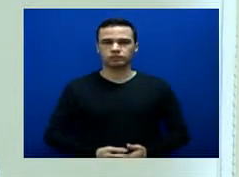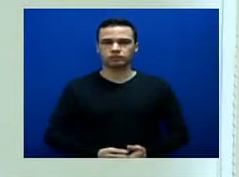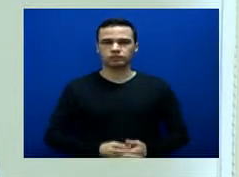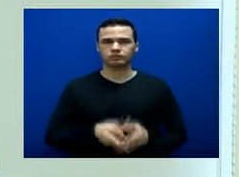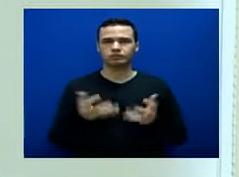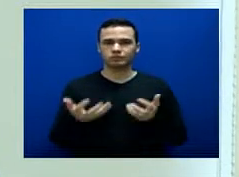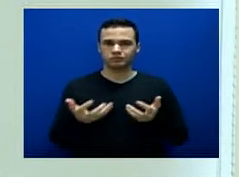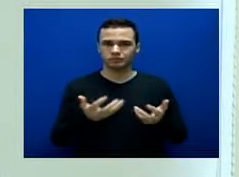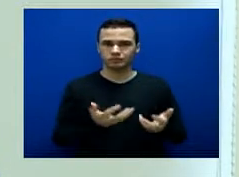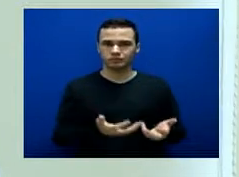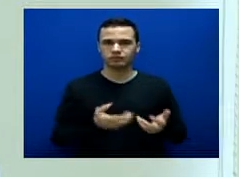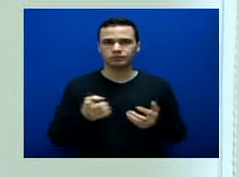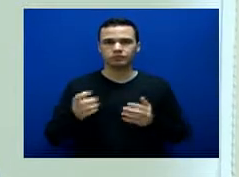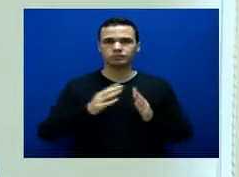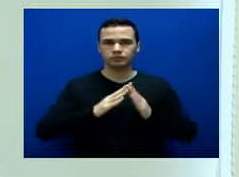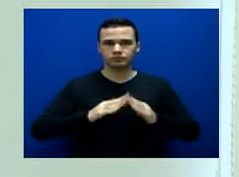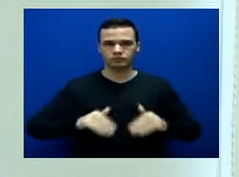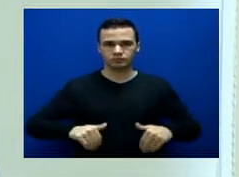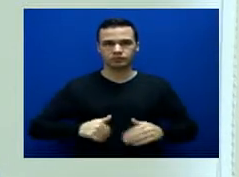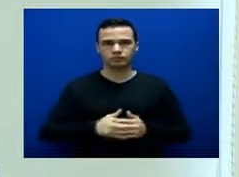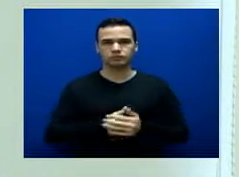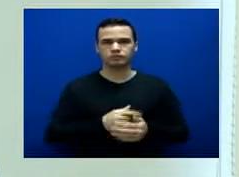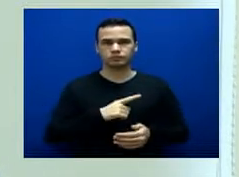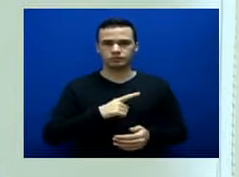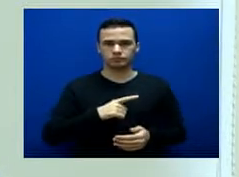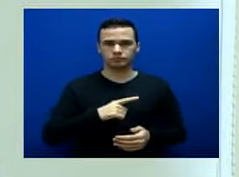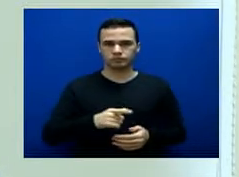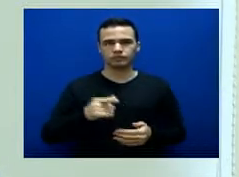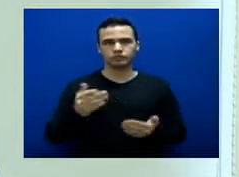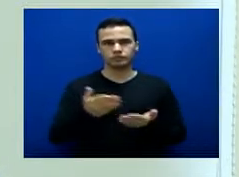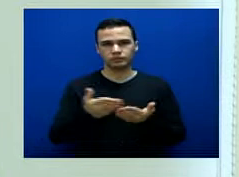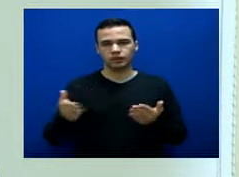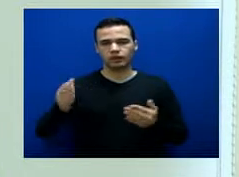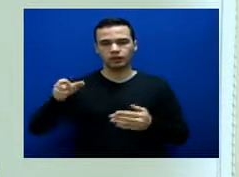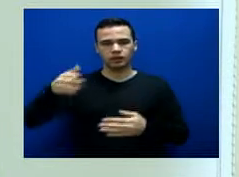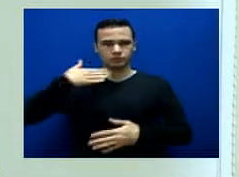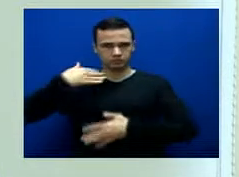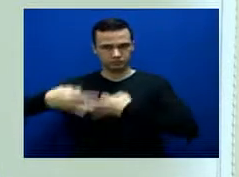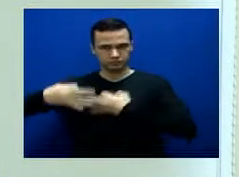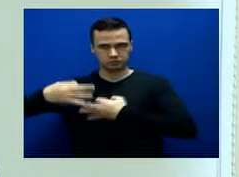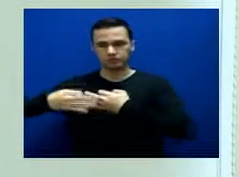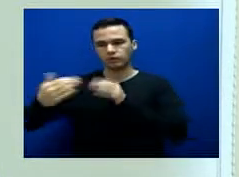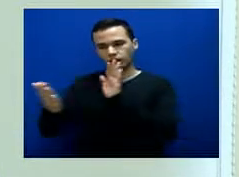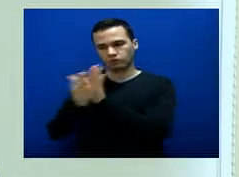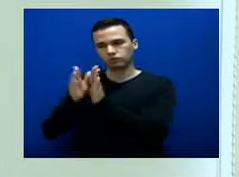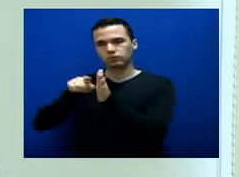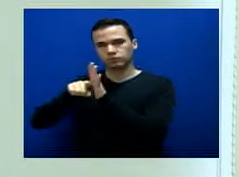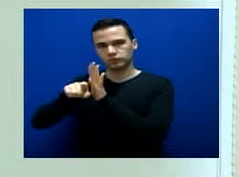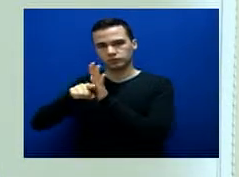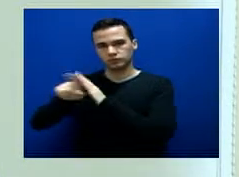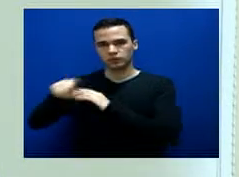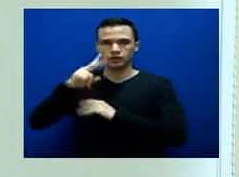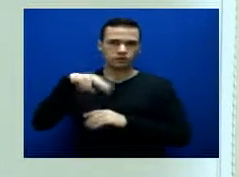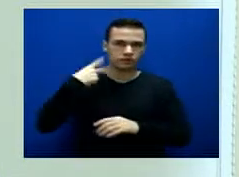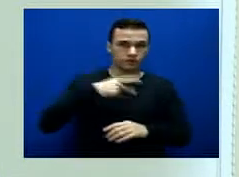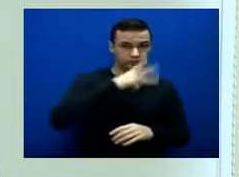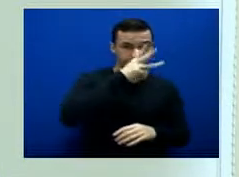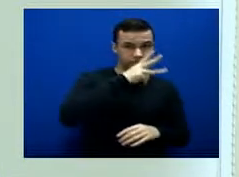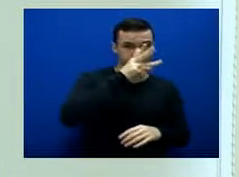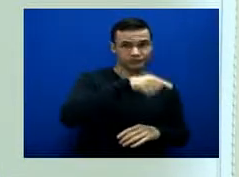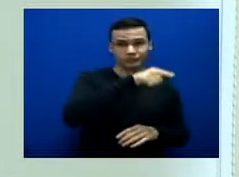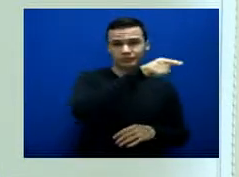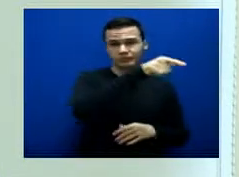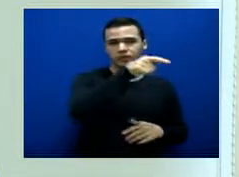Eu queria fazer dois apelos. Primeiro, vereador Martinez, consultando a consultoria jurídica, o vereador Vanderlei está de